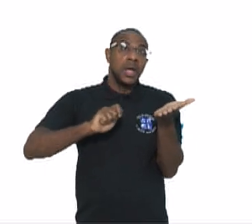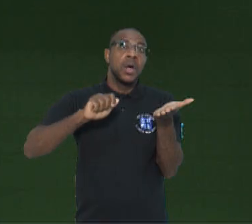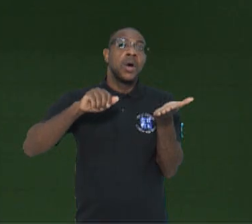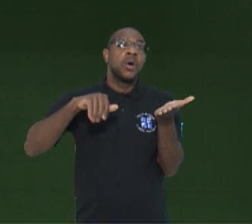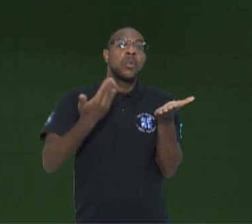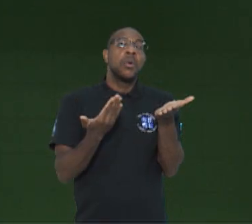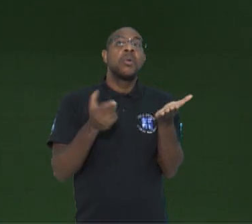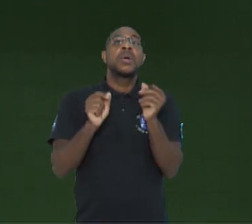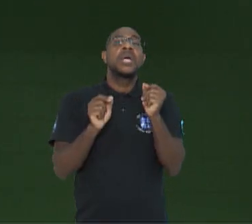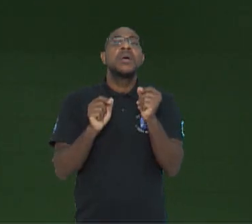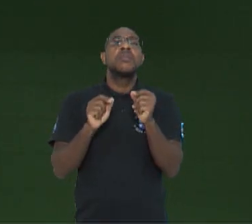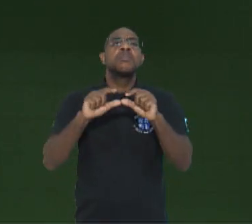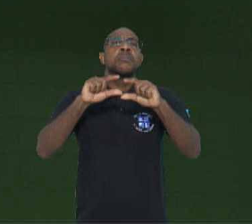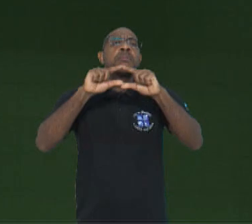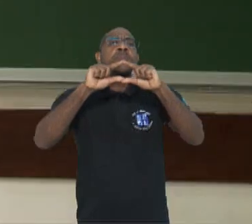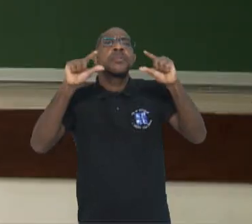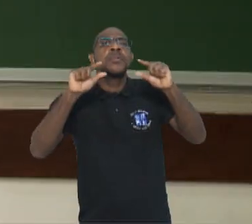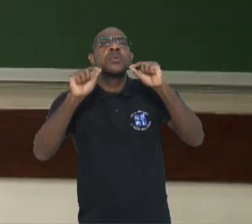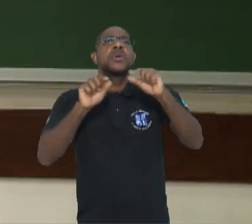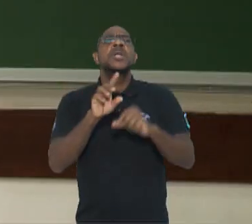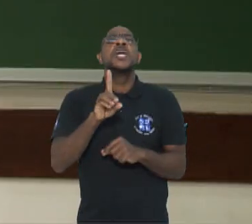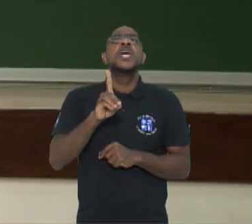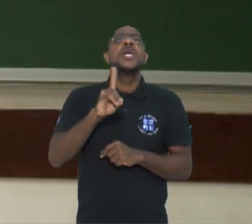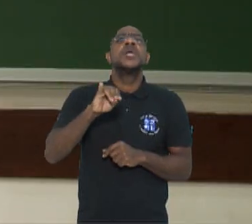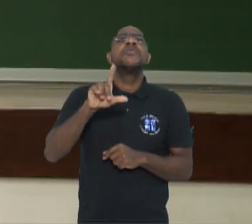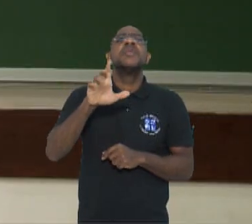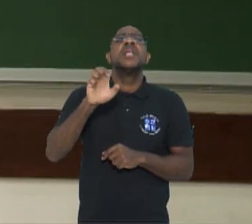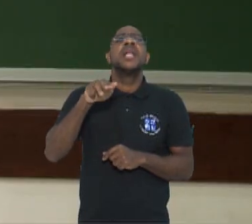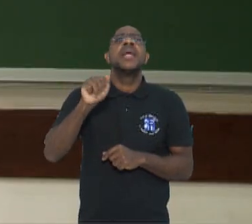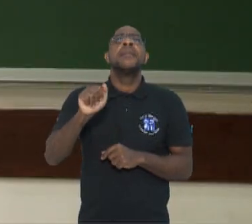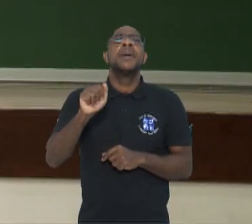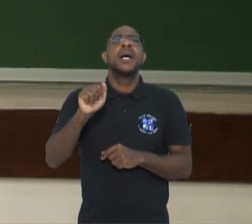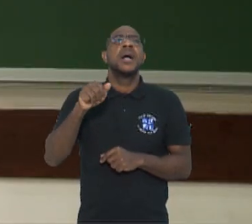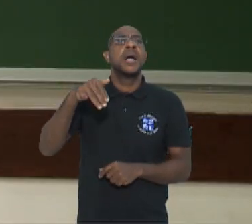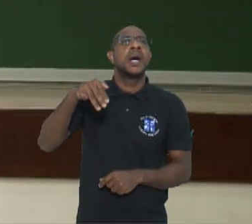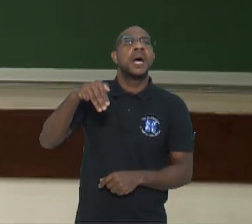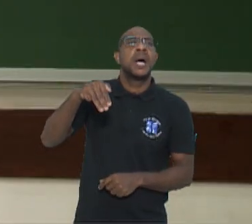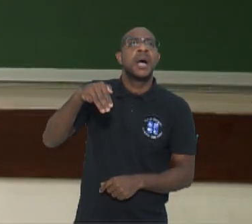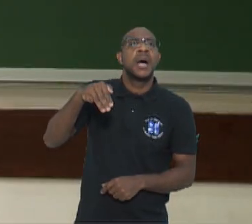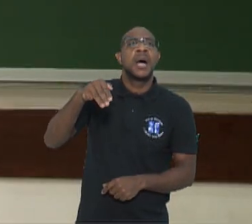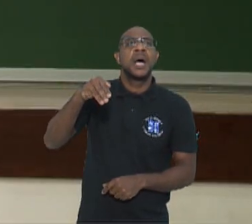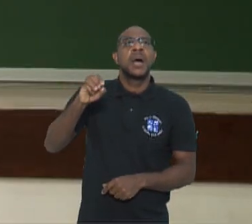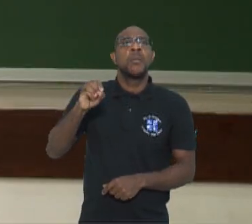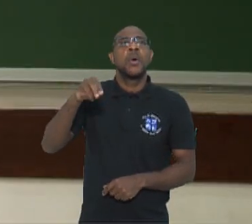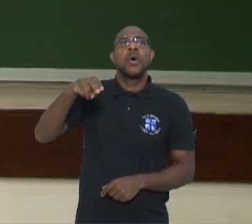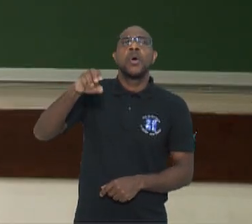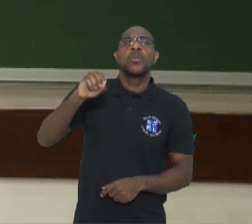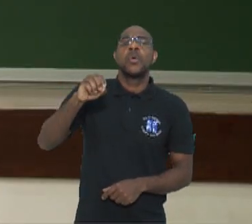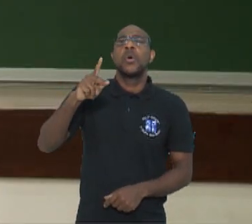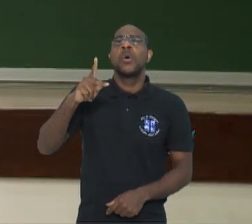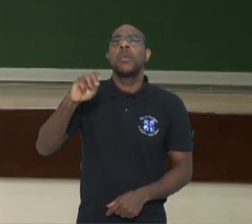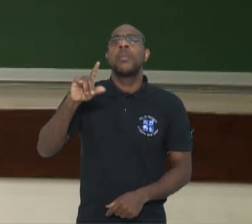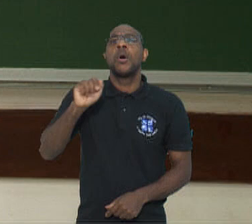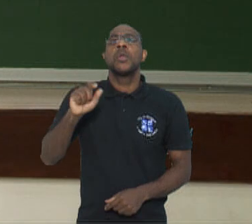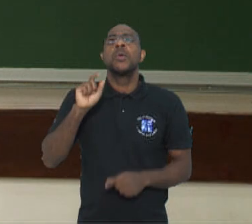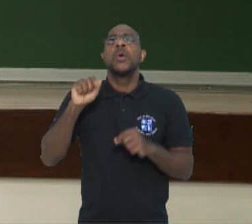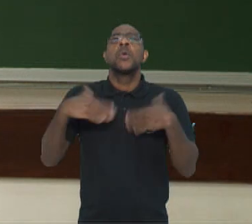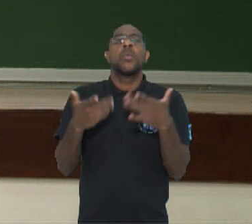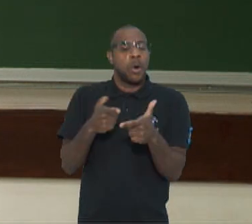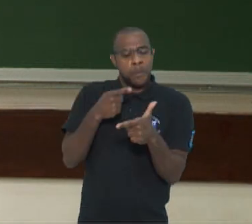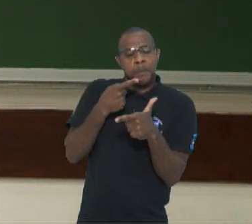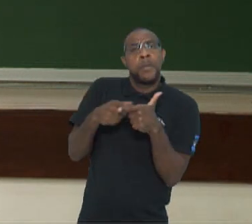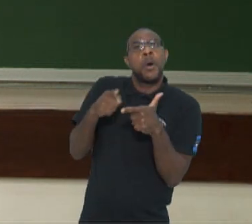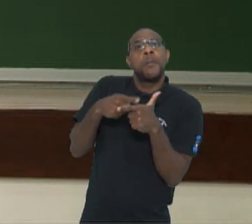do monopólio. O que é dilema do monopólio? É aquele obstáculo, né? Qual é o problema